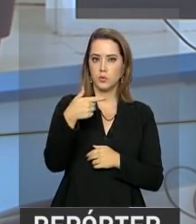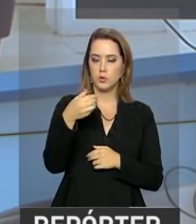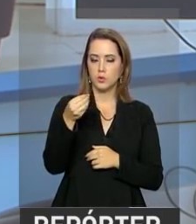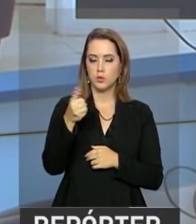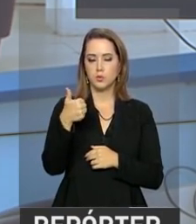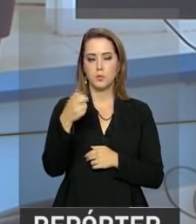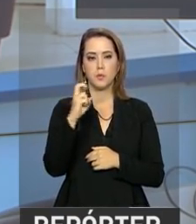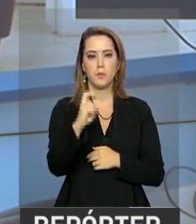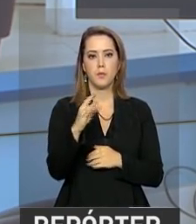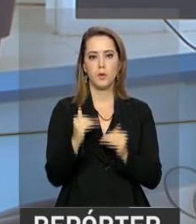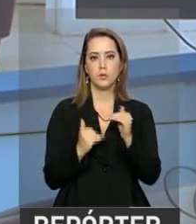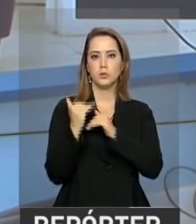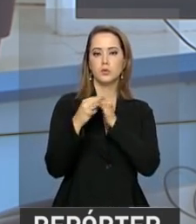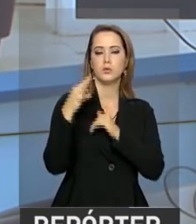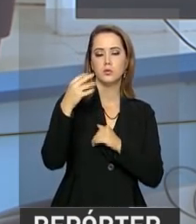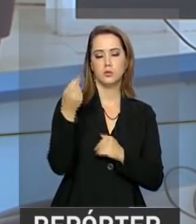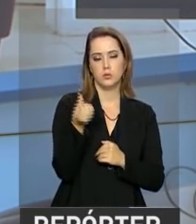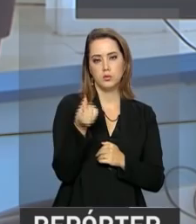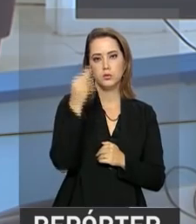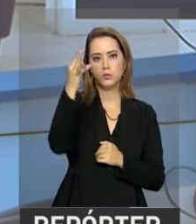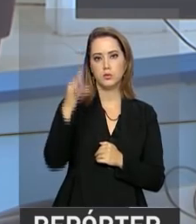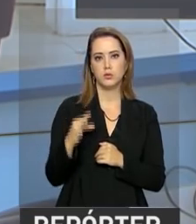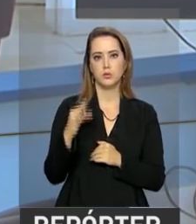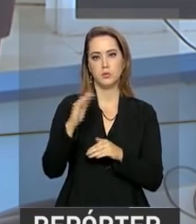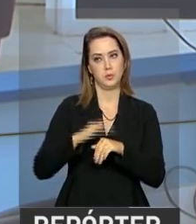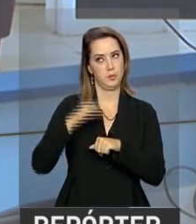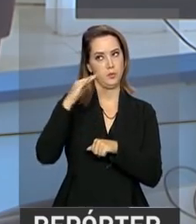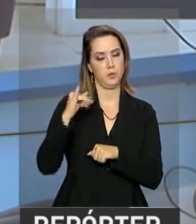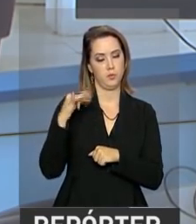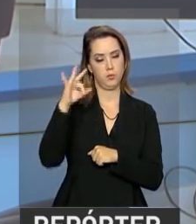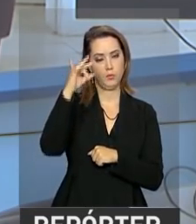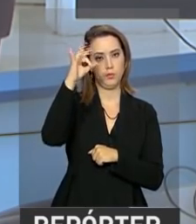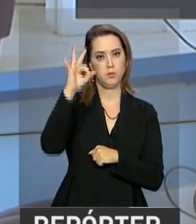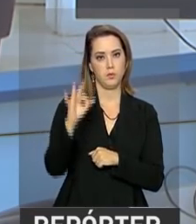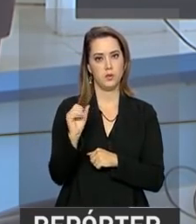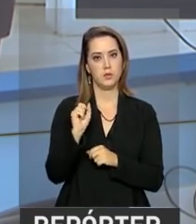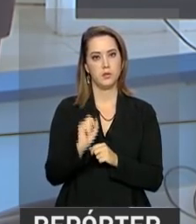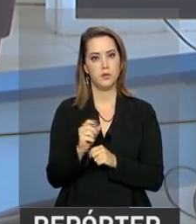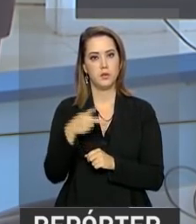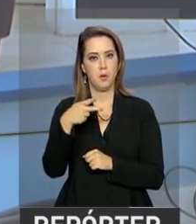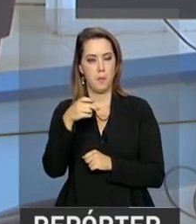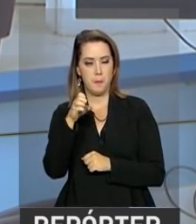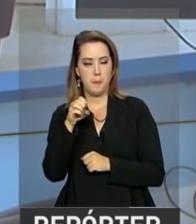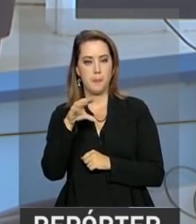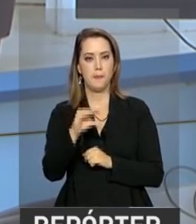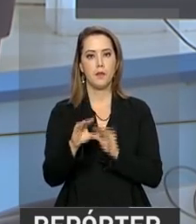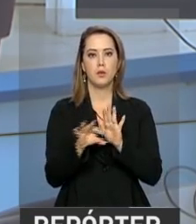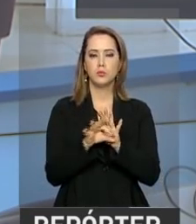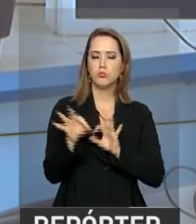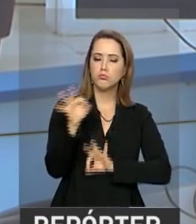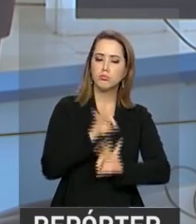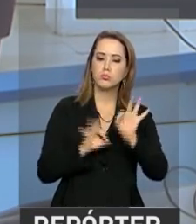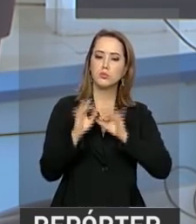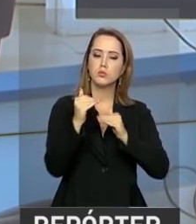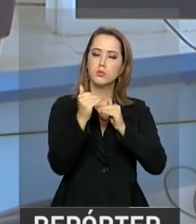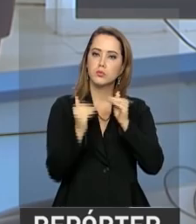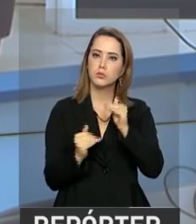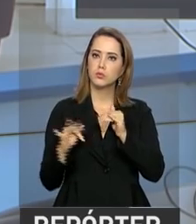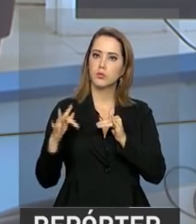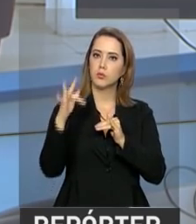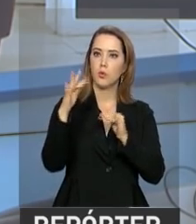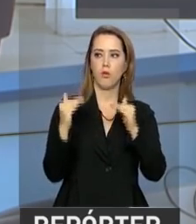de 6% acima da inflação em média. Com a PEC, os gastos da União serão reajustados de acordo com a inflação